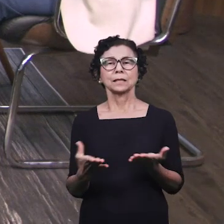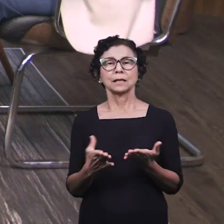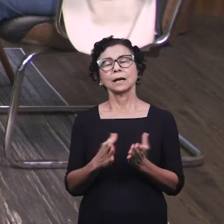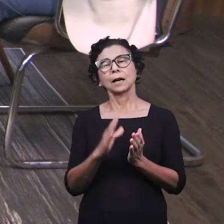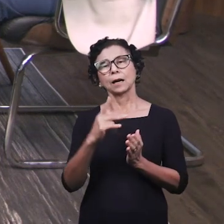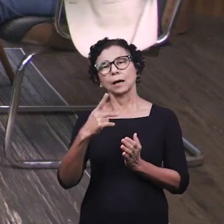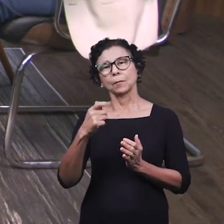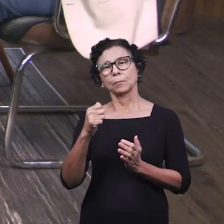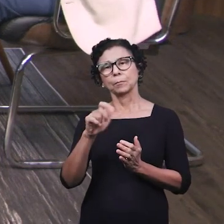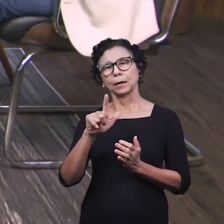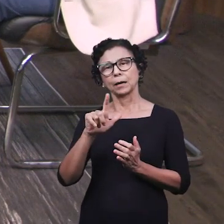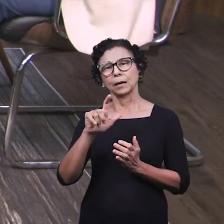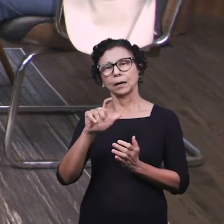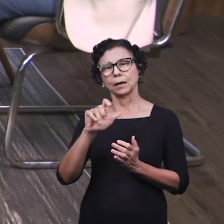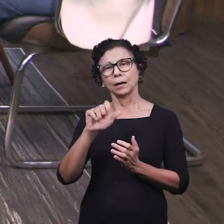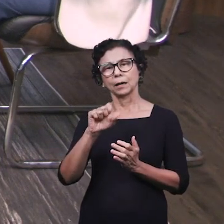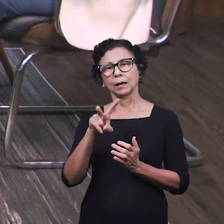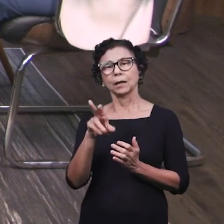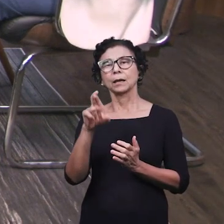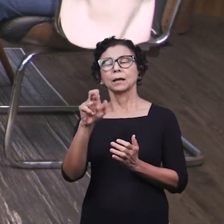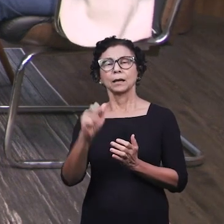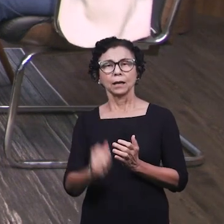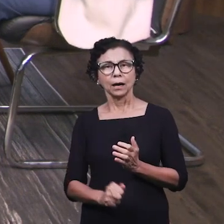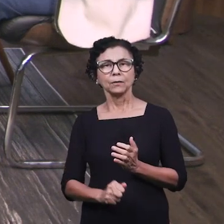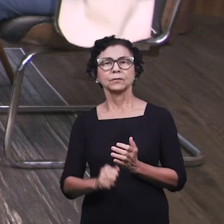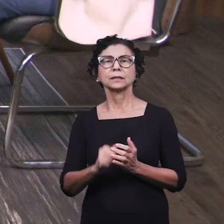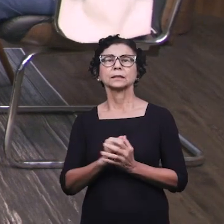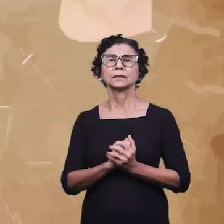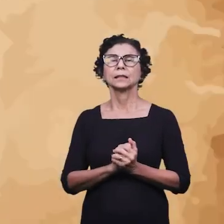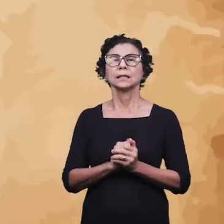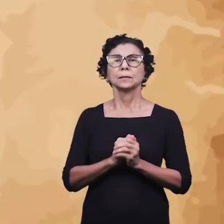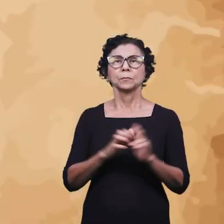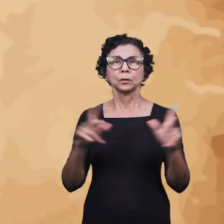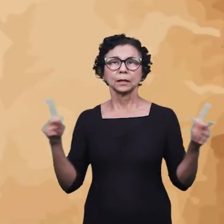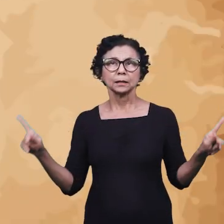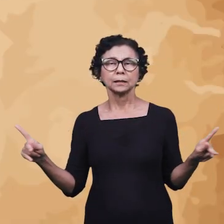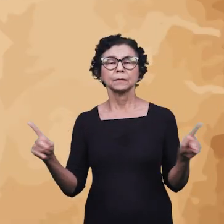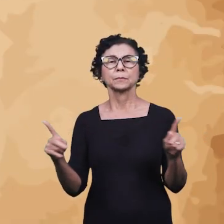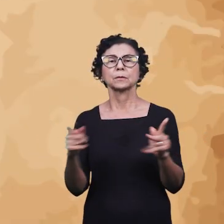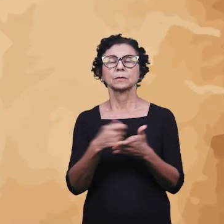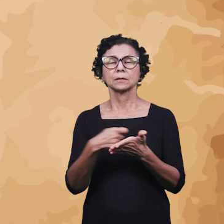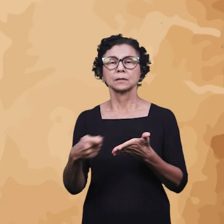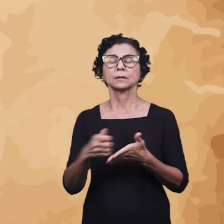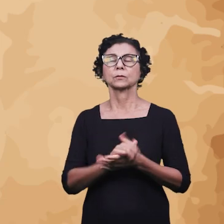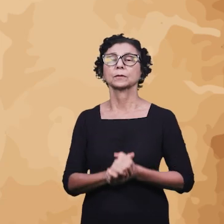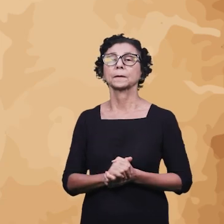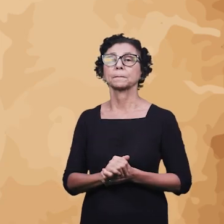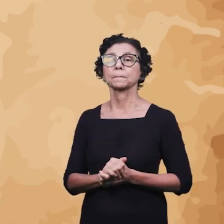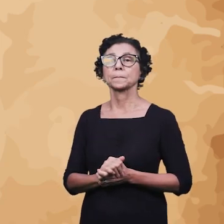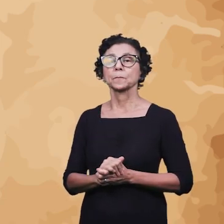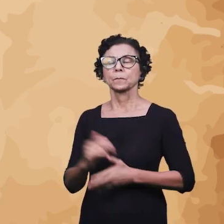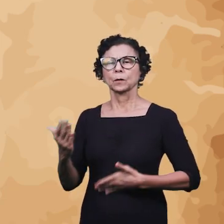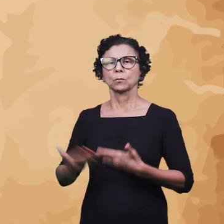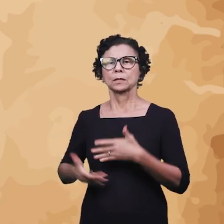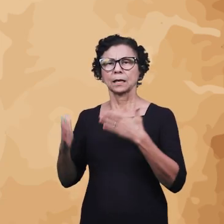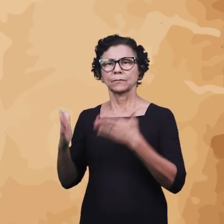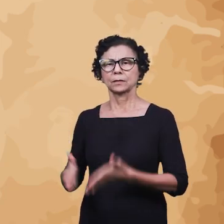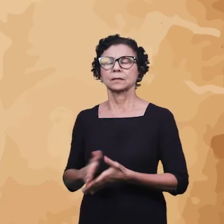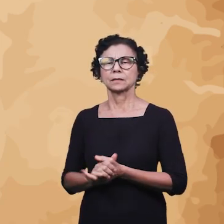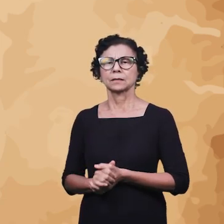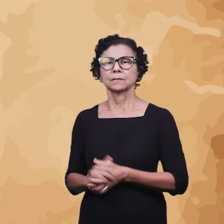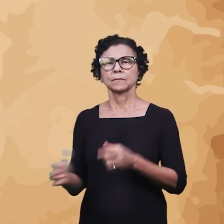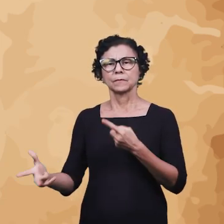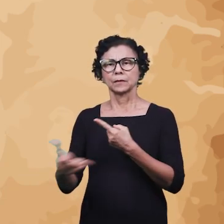é a palavra, e Lutero, a palavra, né? E o Apocalipse está lá, escrito lá, eles venceram pela palavra e